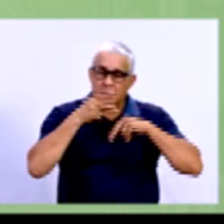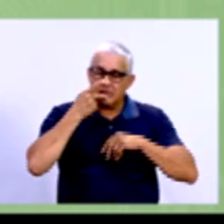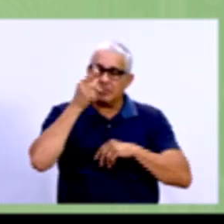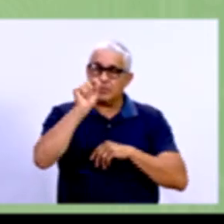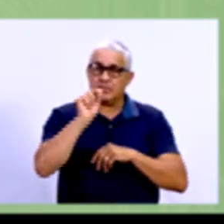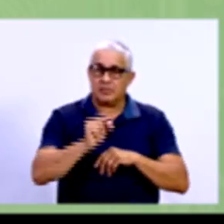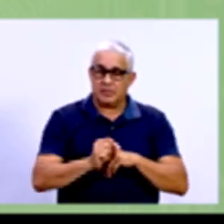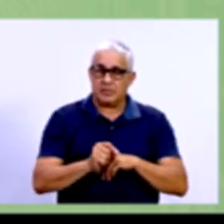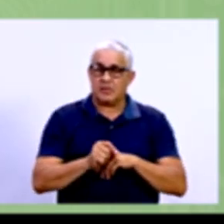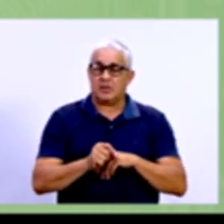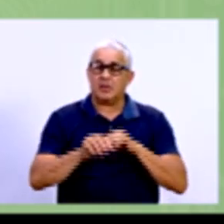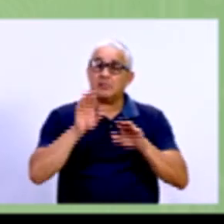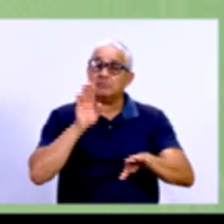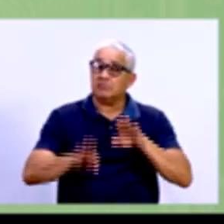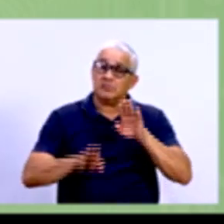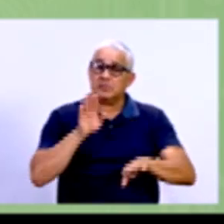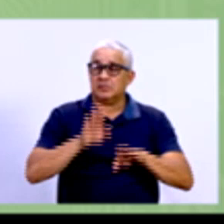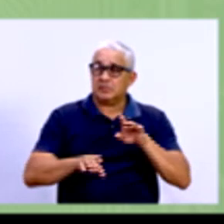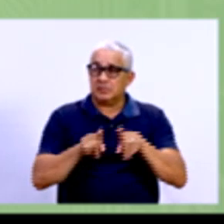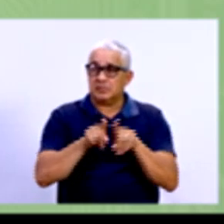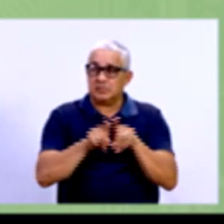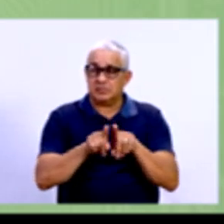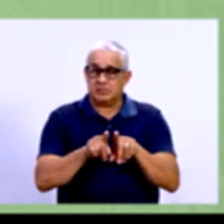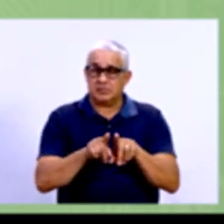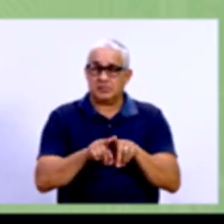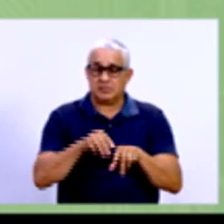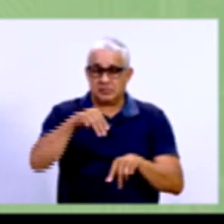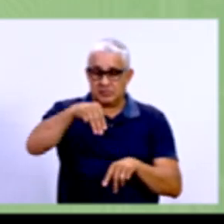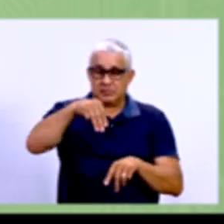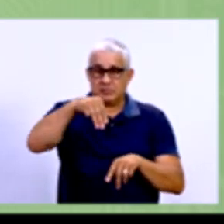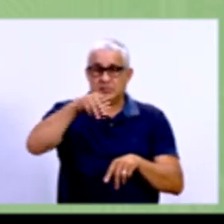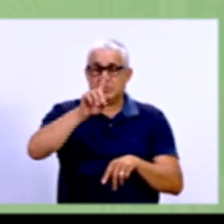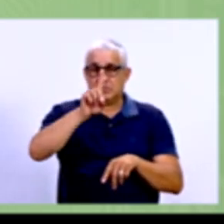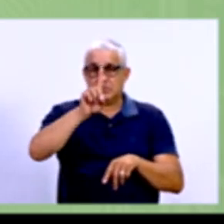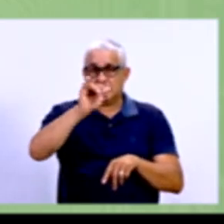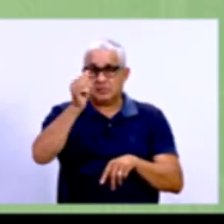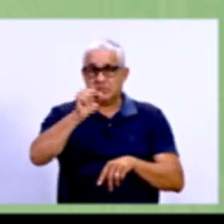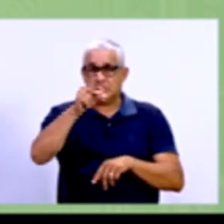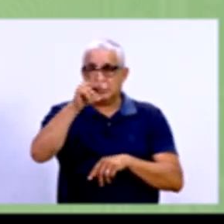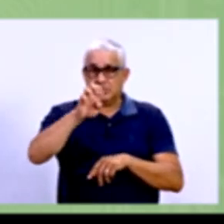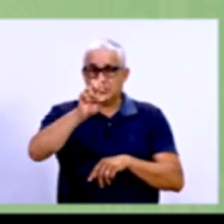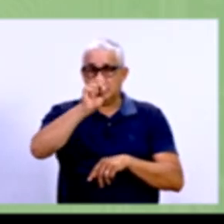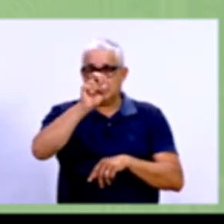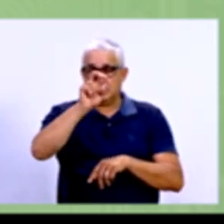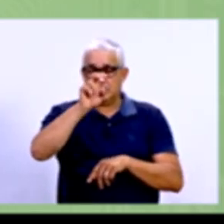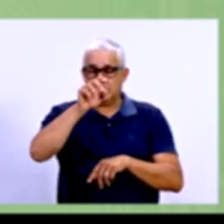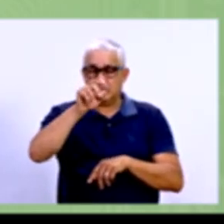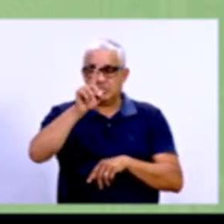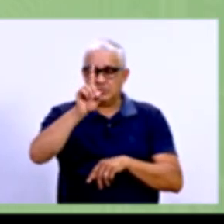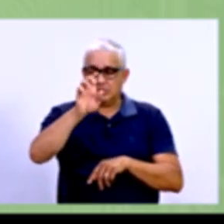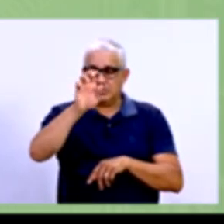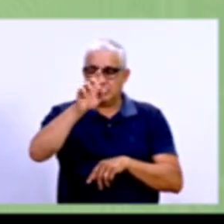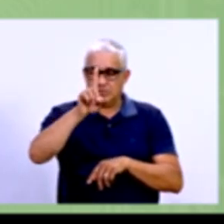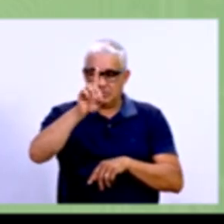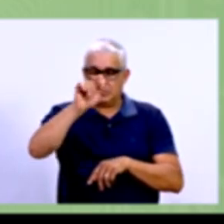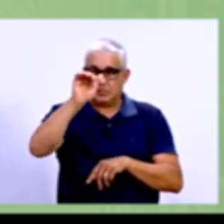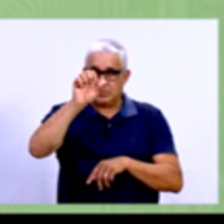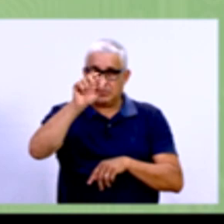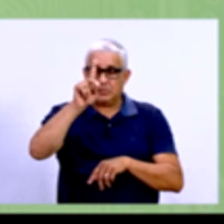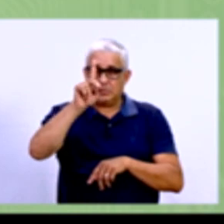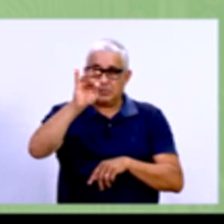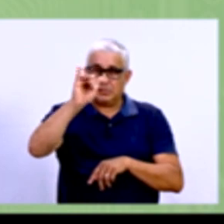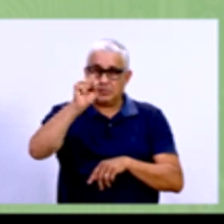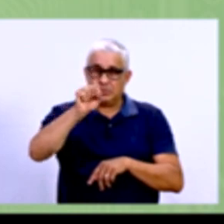que, muitas vezes, né, e na maioria dos casos, as medidas de dispersão e de posição são utilizadas